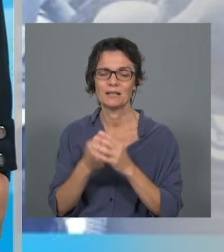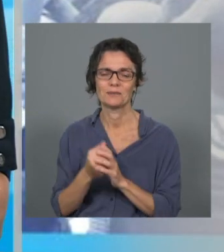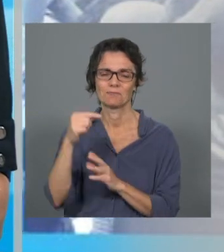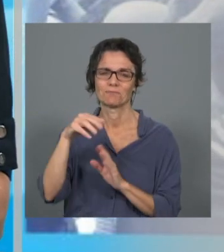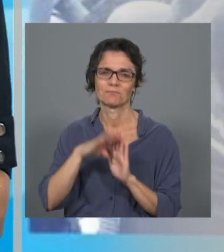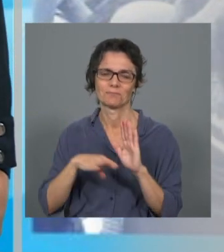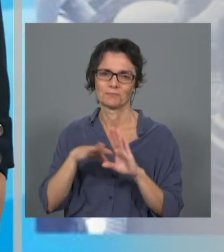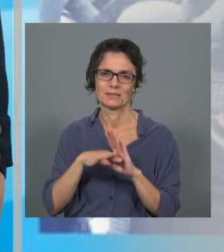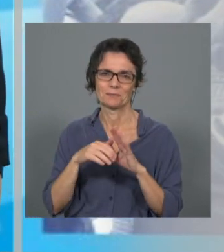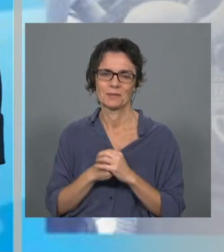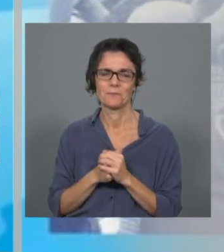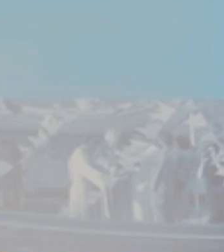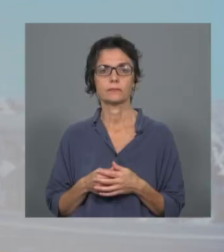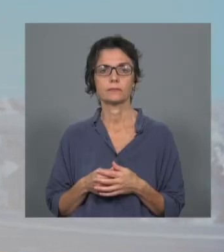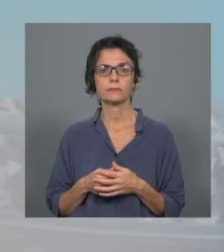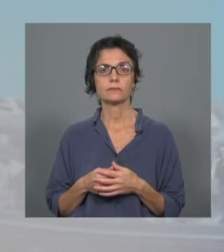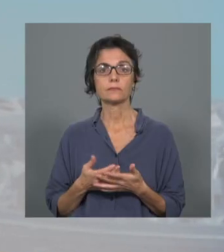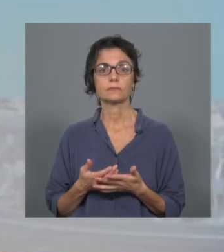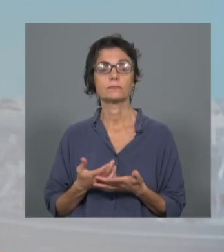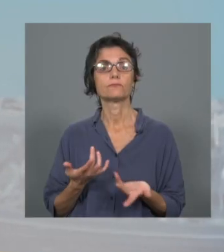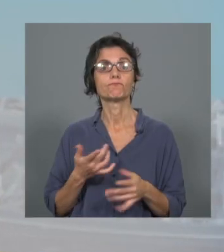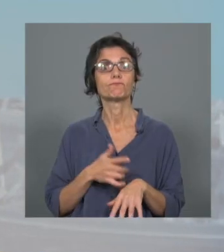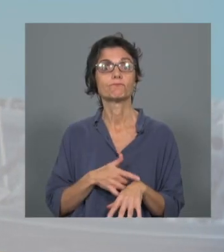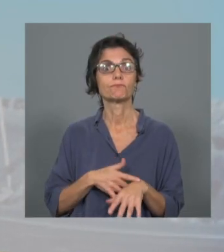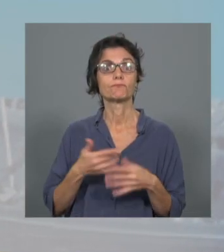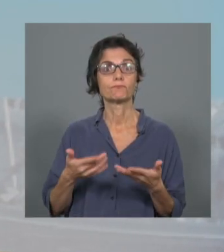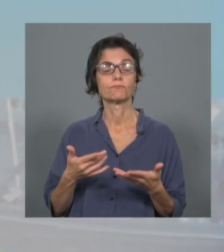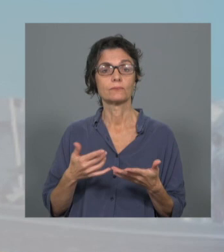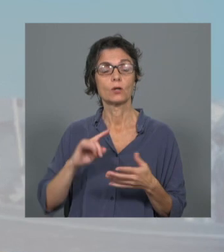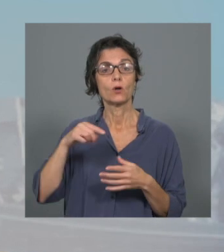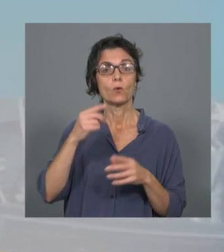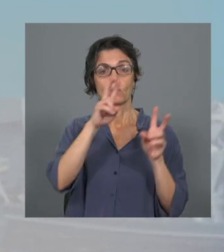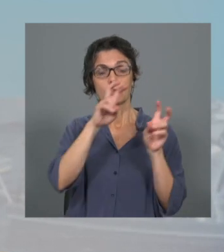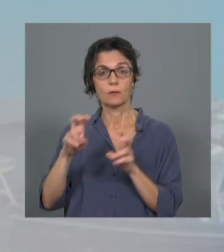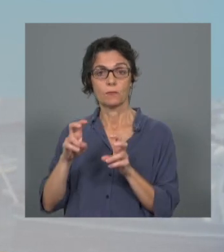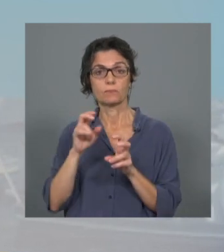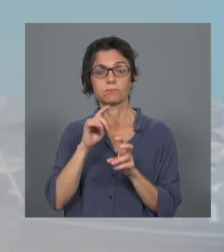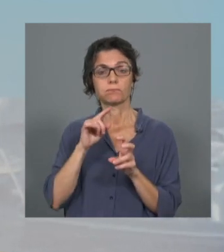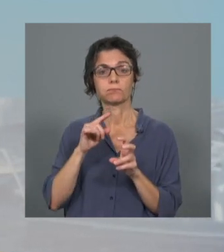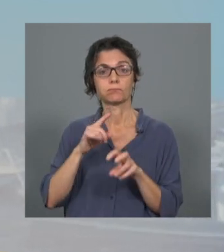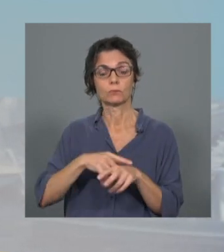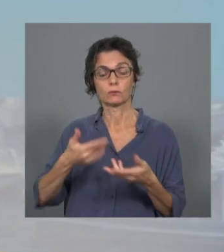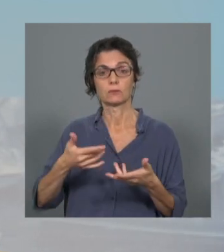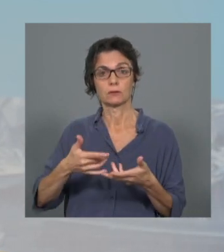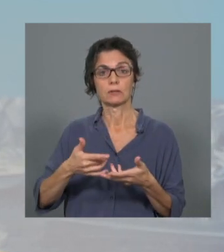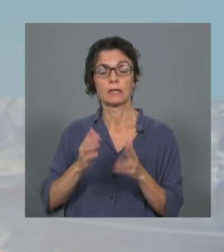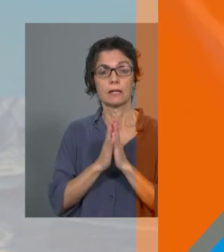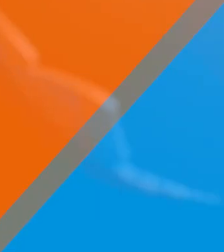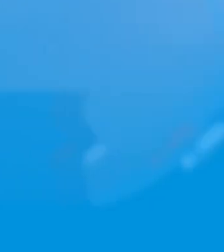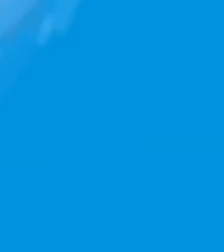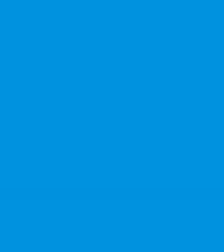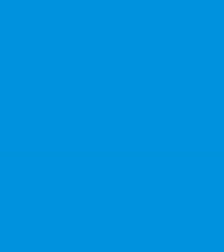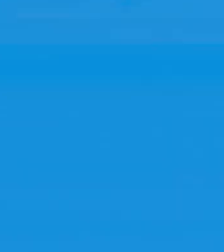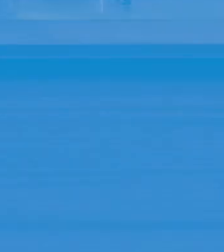hoje aqui entre nós. Muito obrigado. Tempo ainda para outros temas que marcam a atualidade religiosa na Igreja Católica.